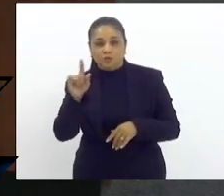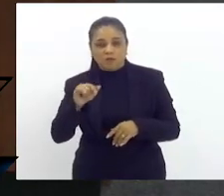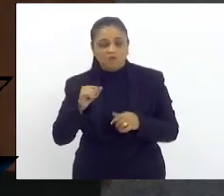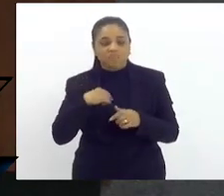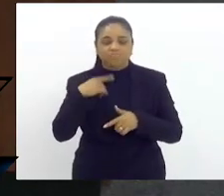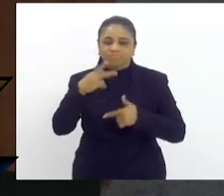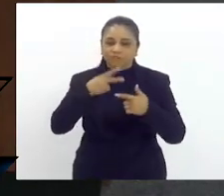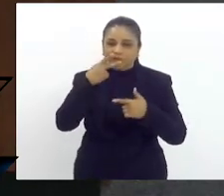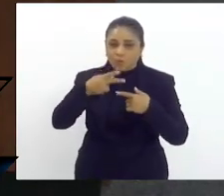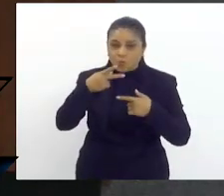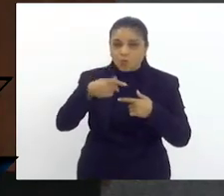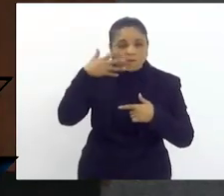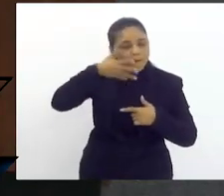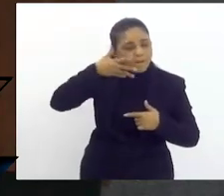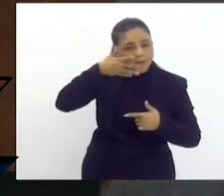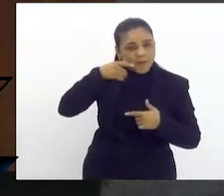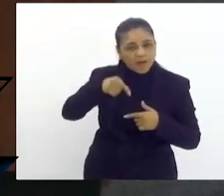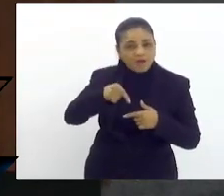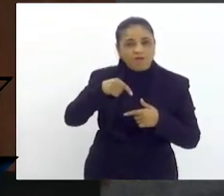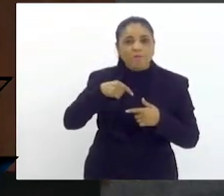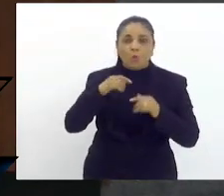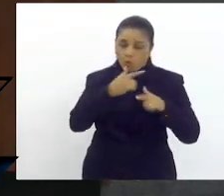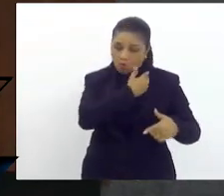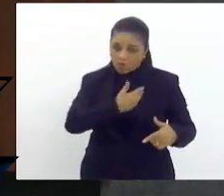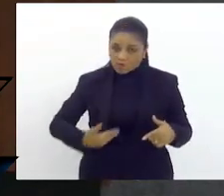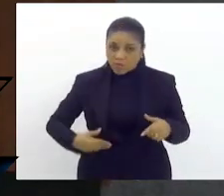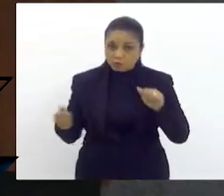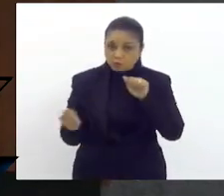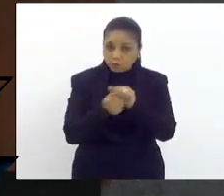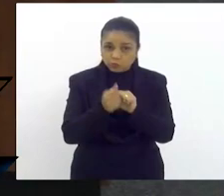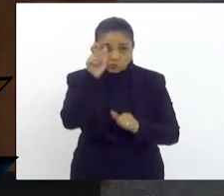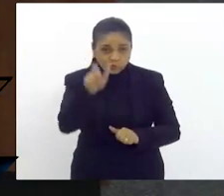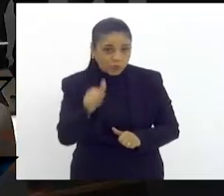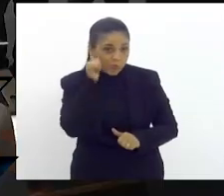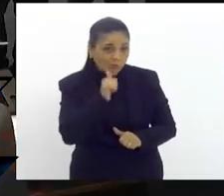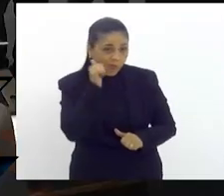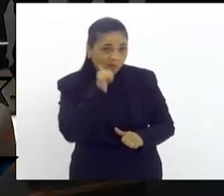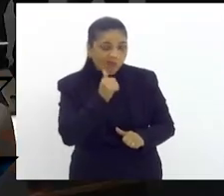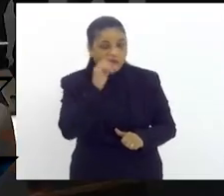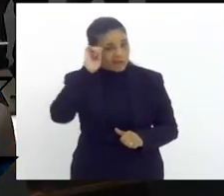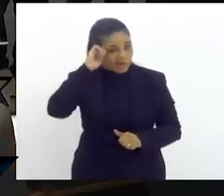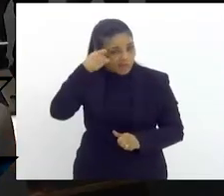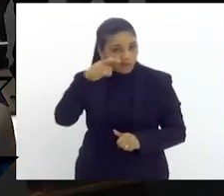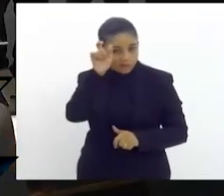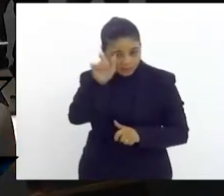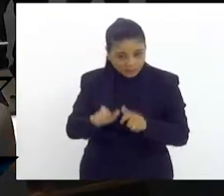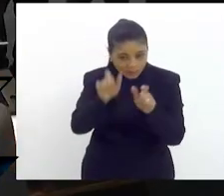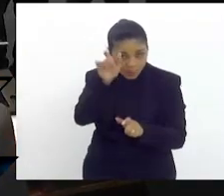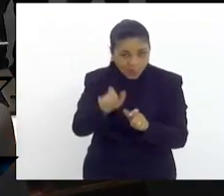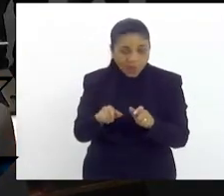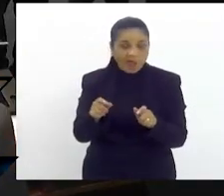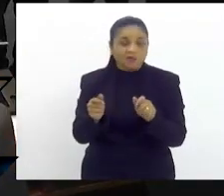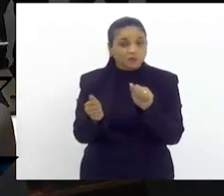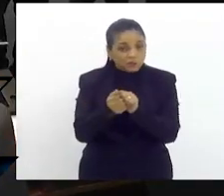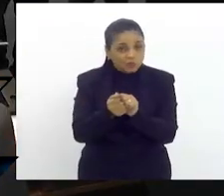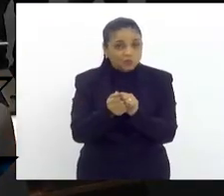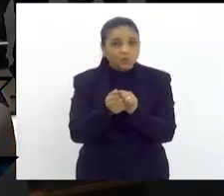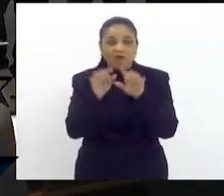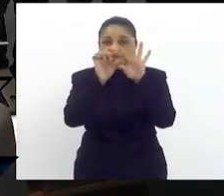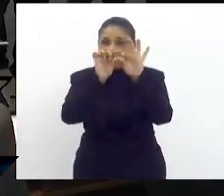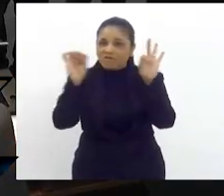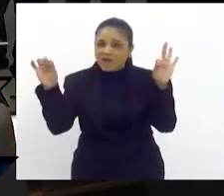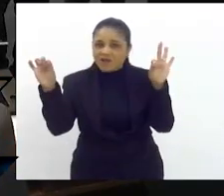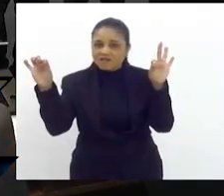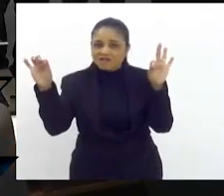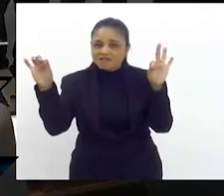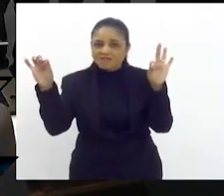e não teve medo de concorrer ou do significado dessa frase no